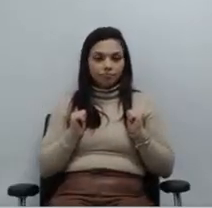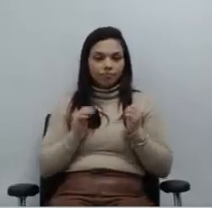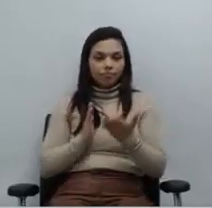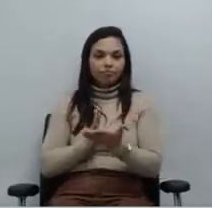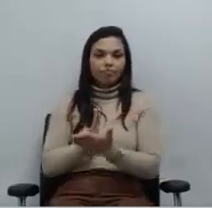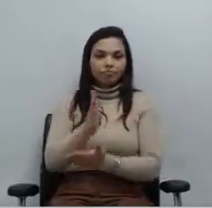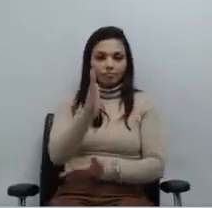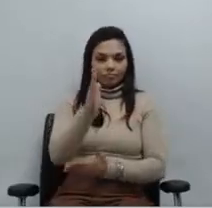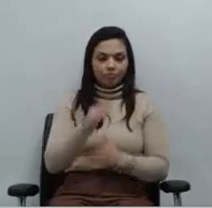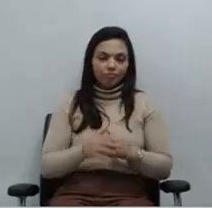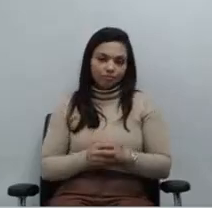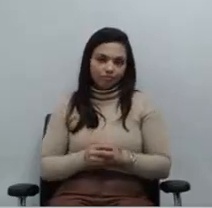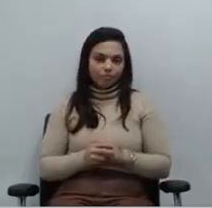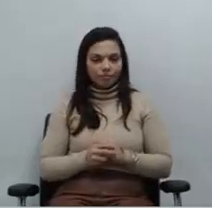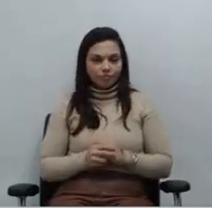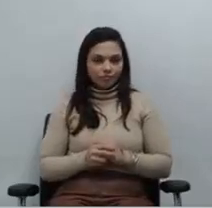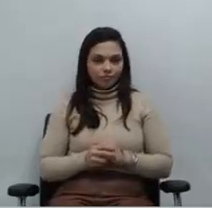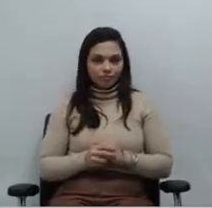Aprovado.